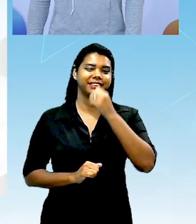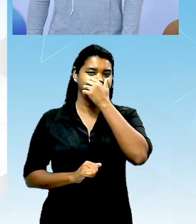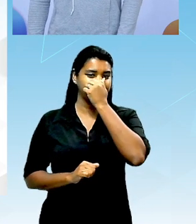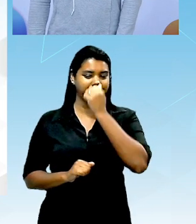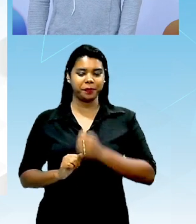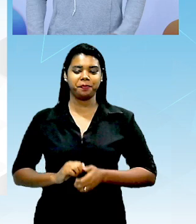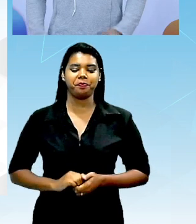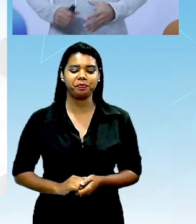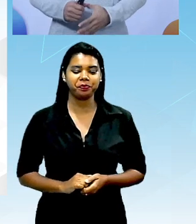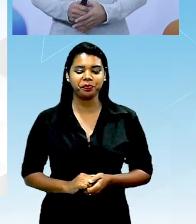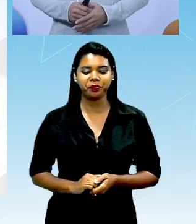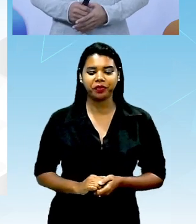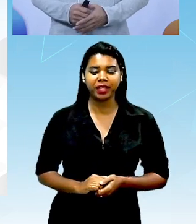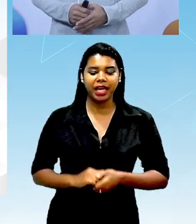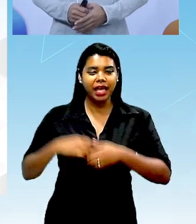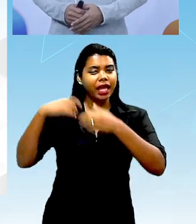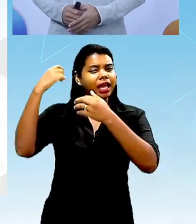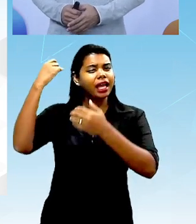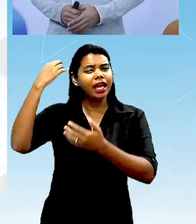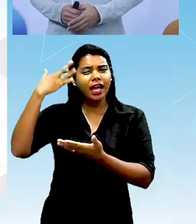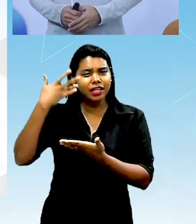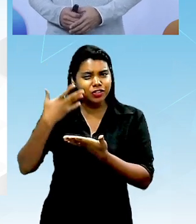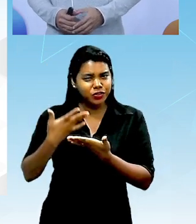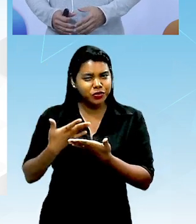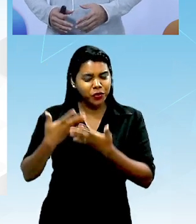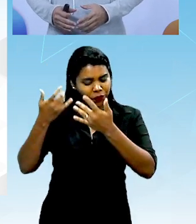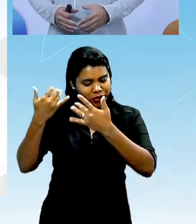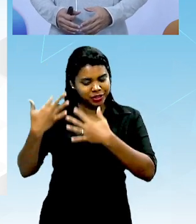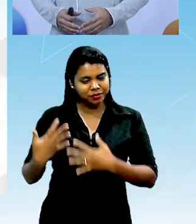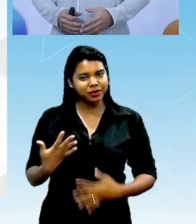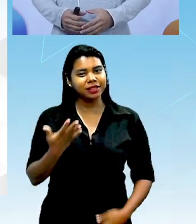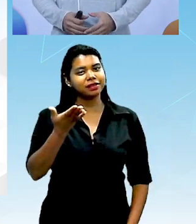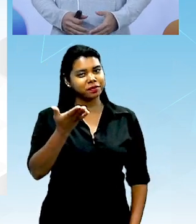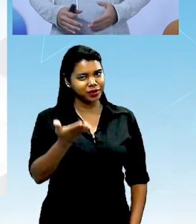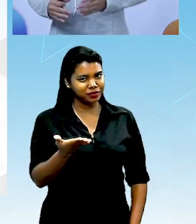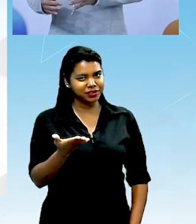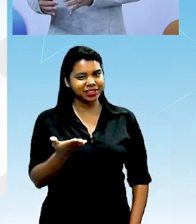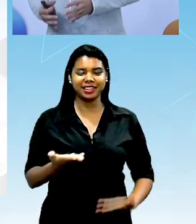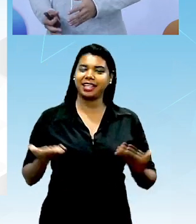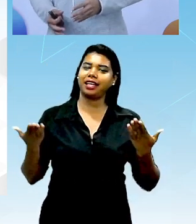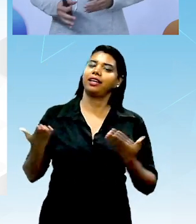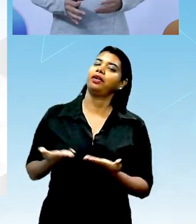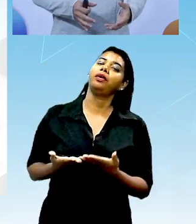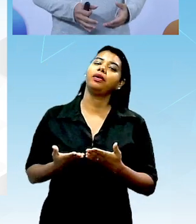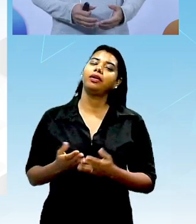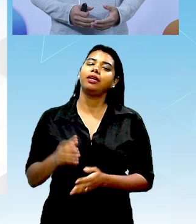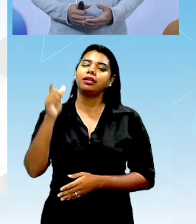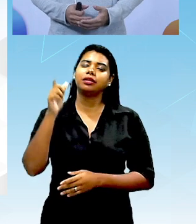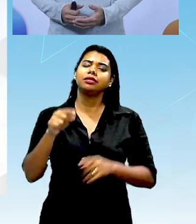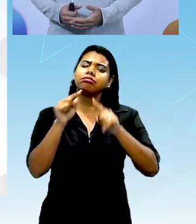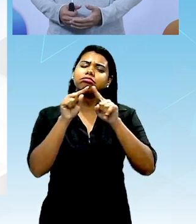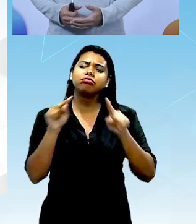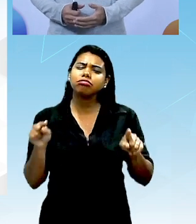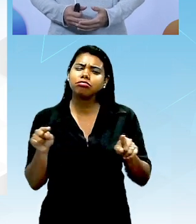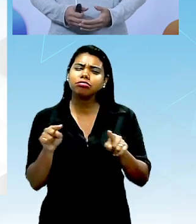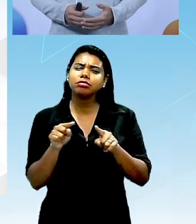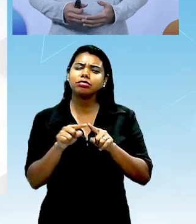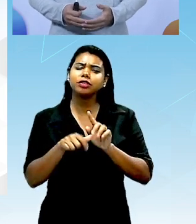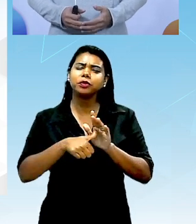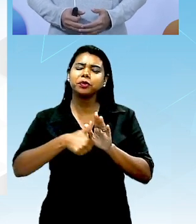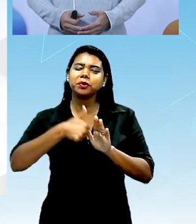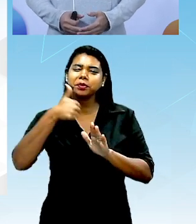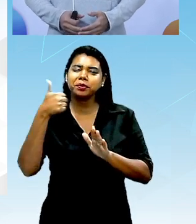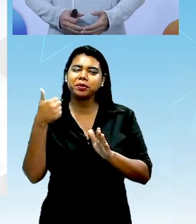então, falando já um pouquinho sobre a história da matemática, e é claro, né? O perfil do triângulo foi uma das